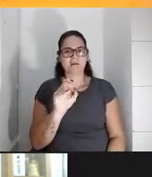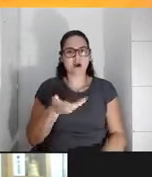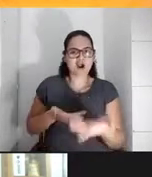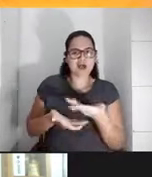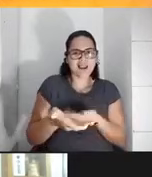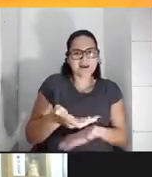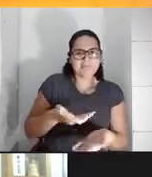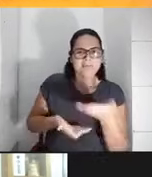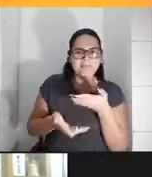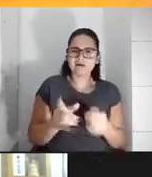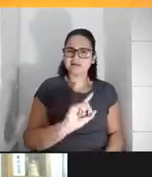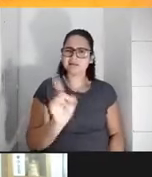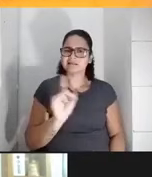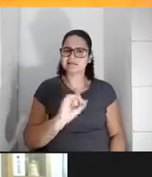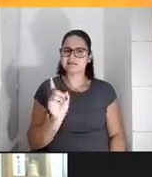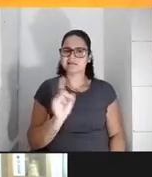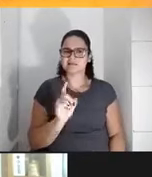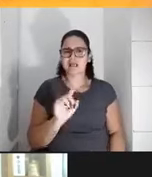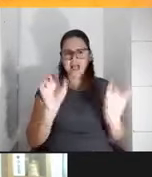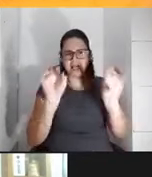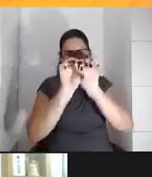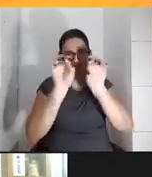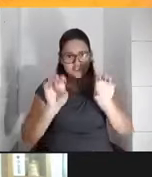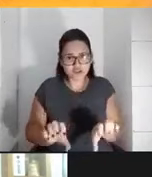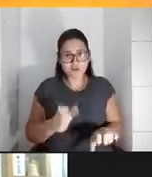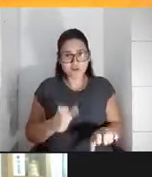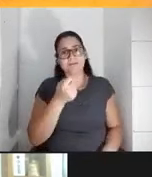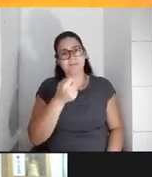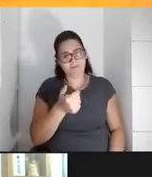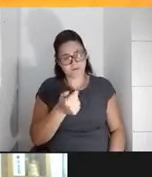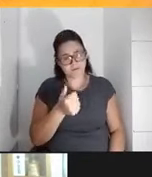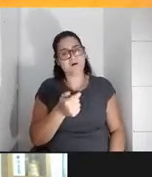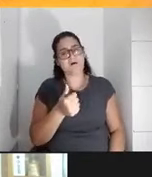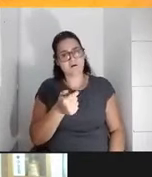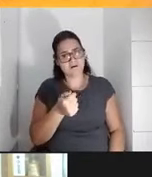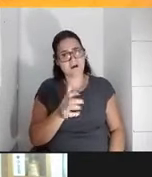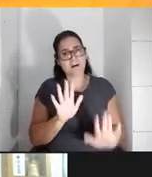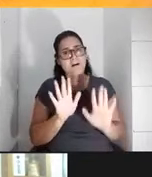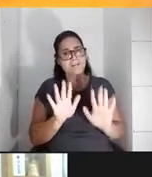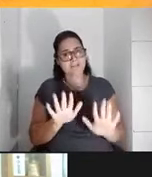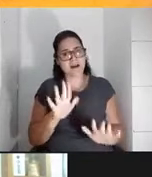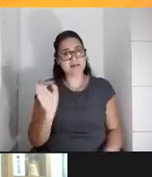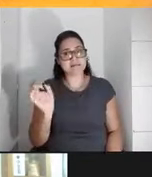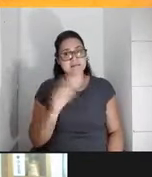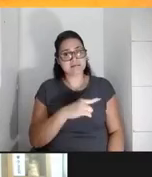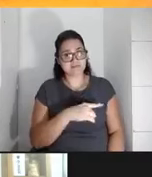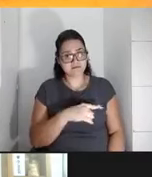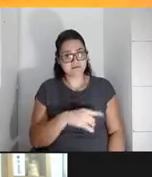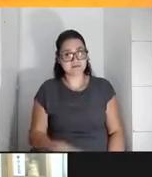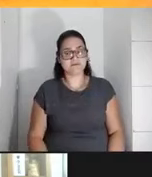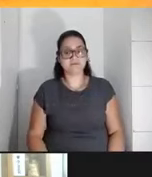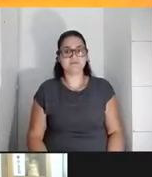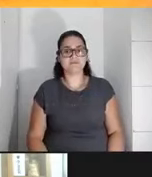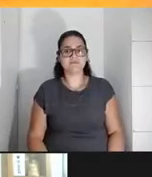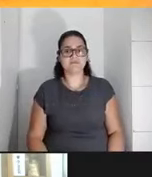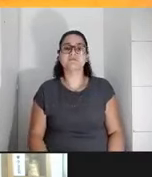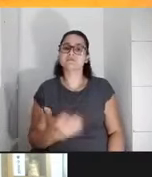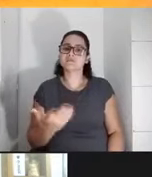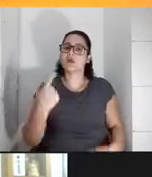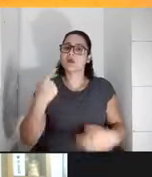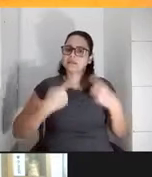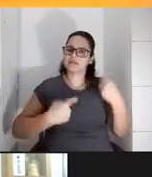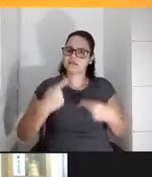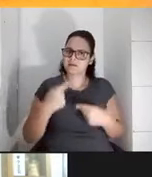não tem, a estrutura é tão pouca que o negócio fica bem difícil. Então, acho que esse debate tem que voltar